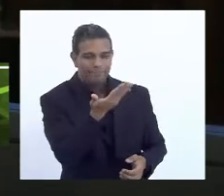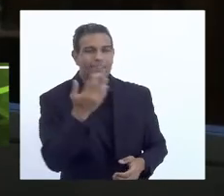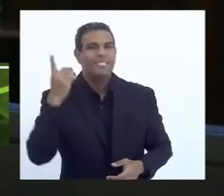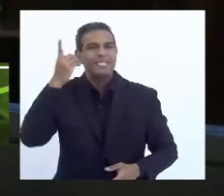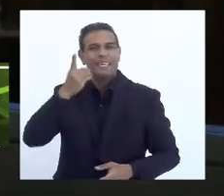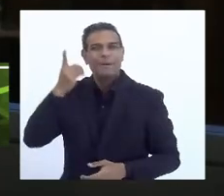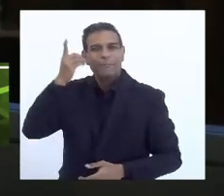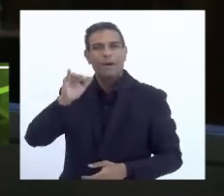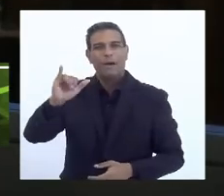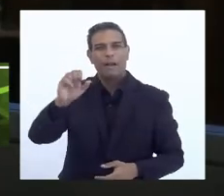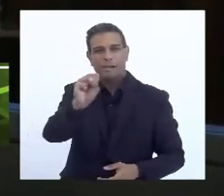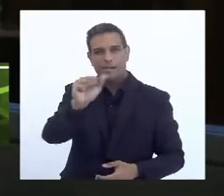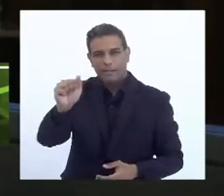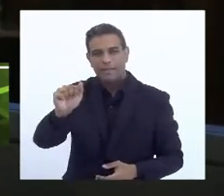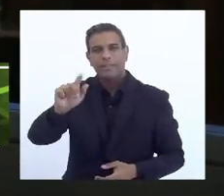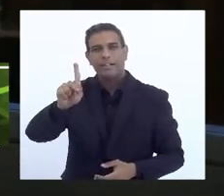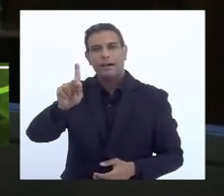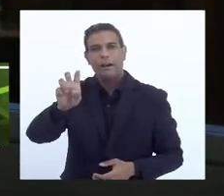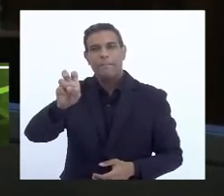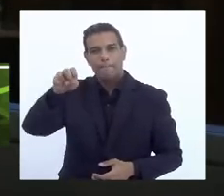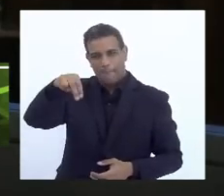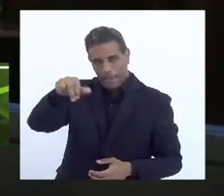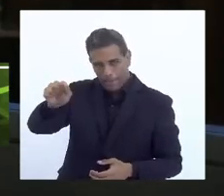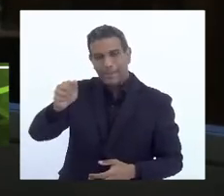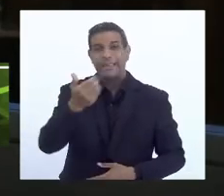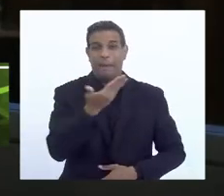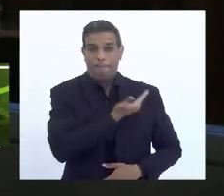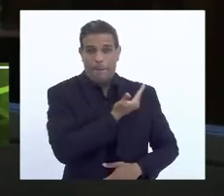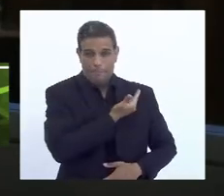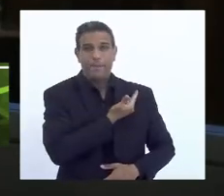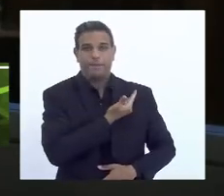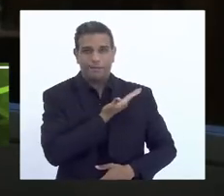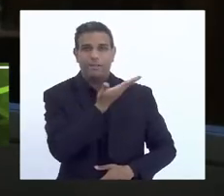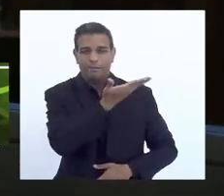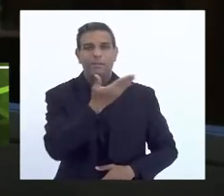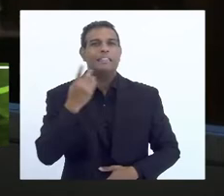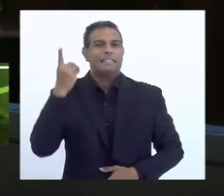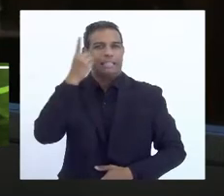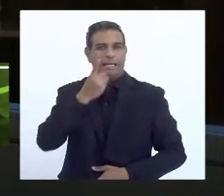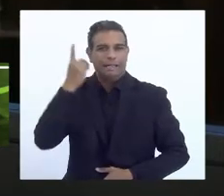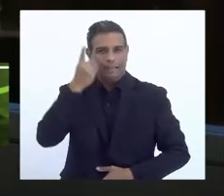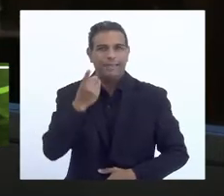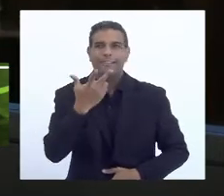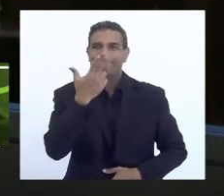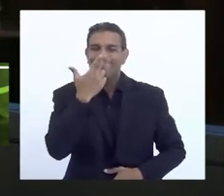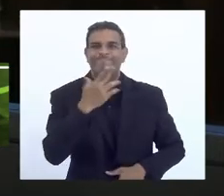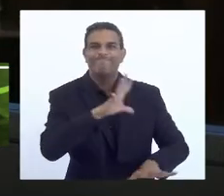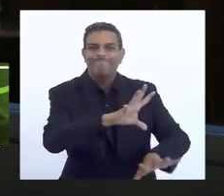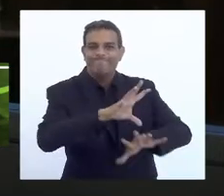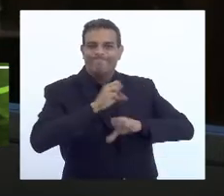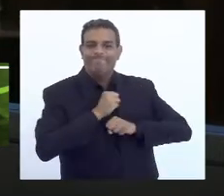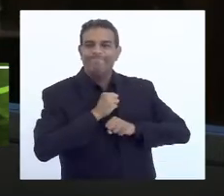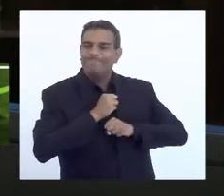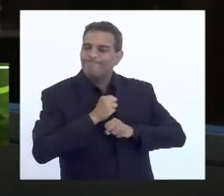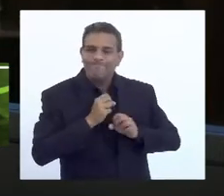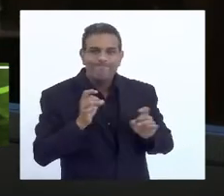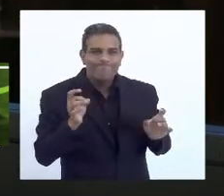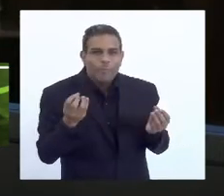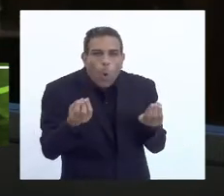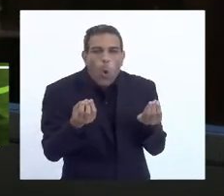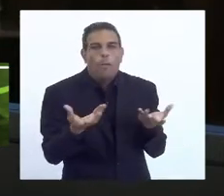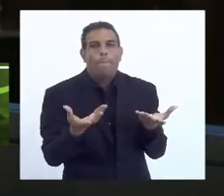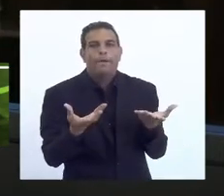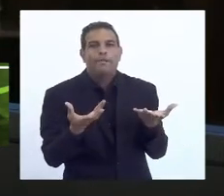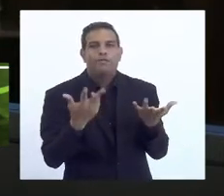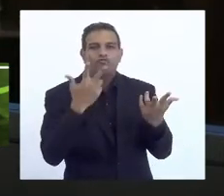nossa deputada Isa Pena, né, uma colega parlamentar que pôde experimentar no seu corpo